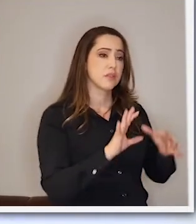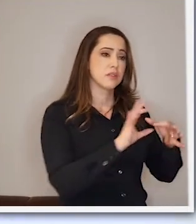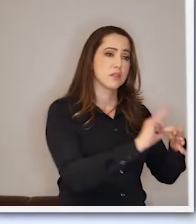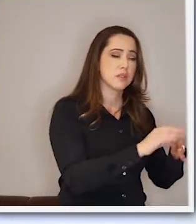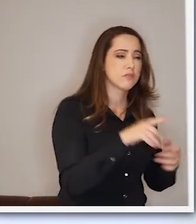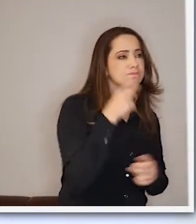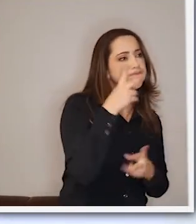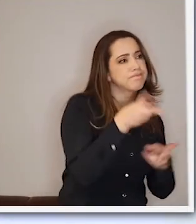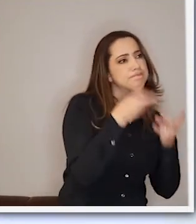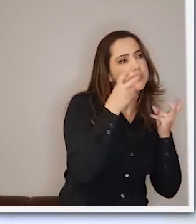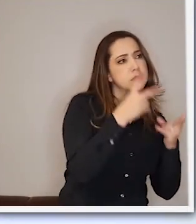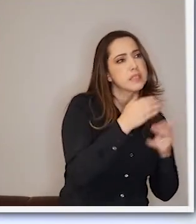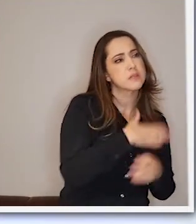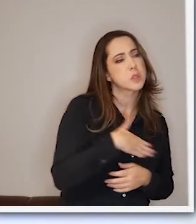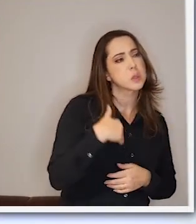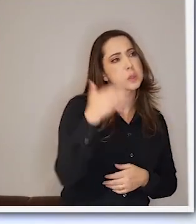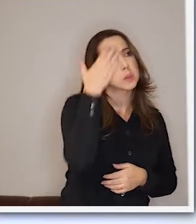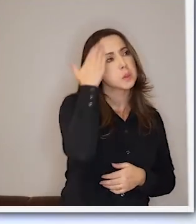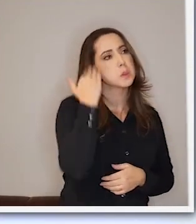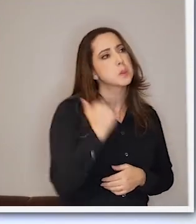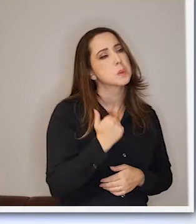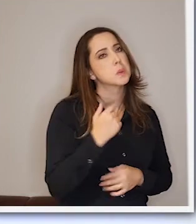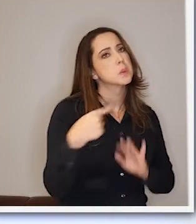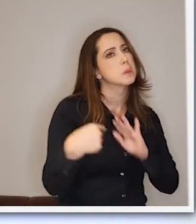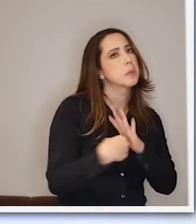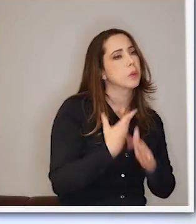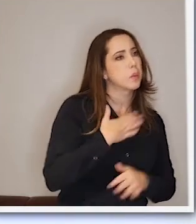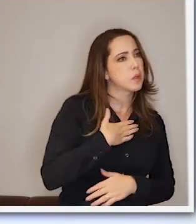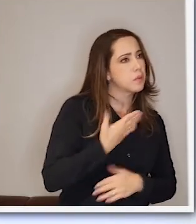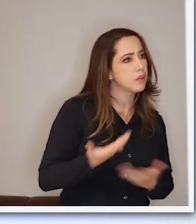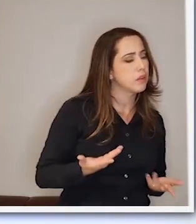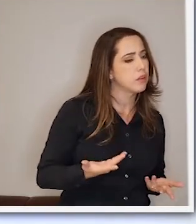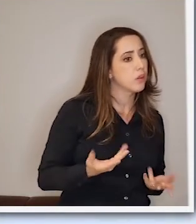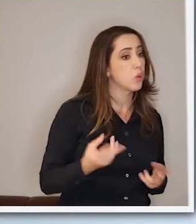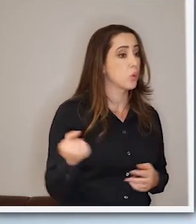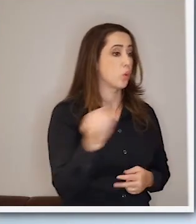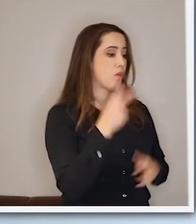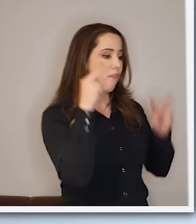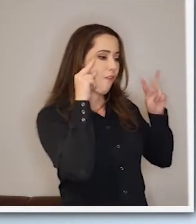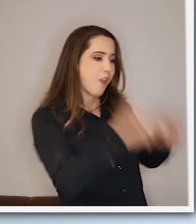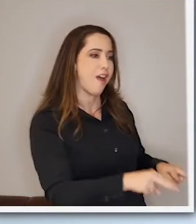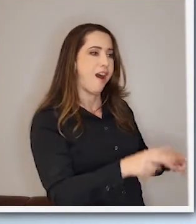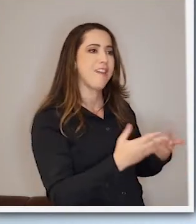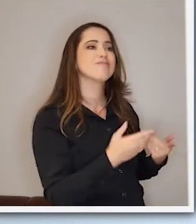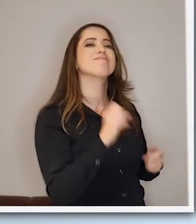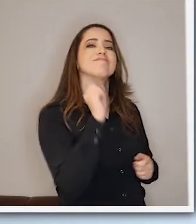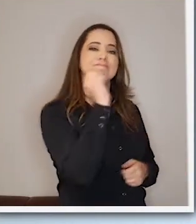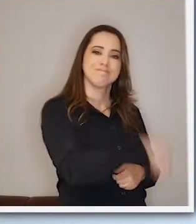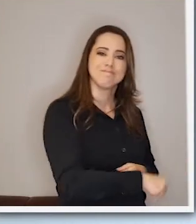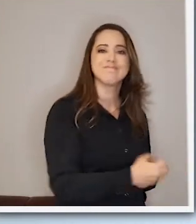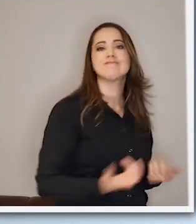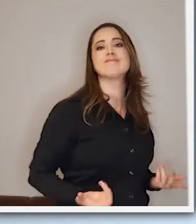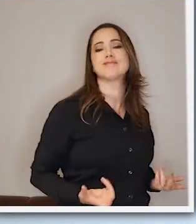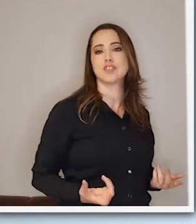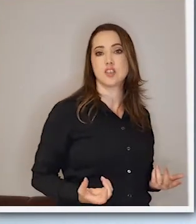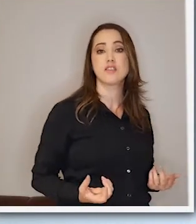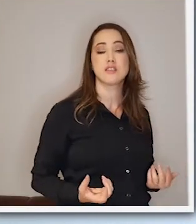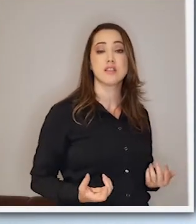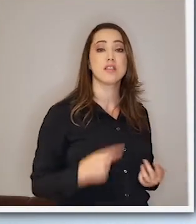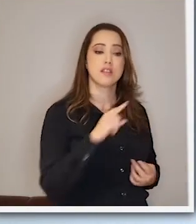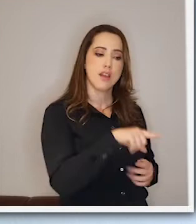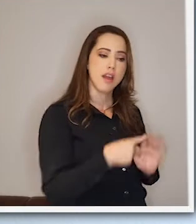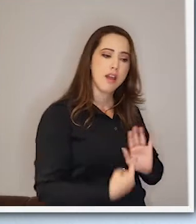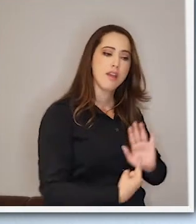muita empatia. Porque você começa a me perguntar, não foi a dona Michele que traz esse novo